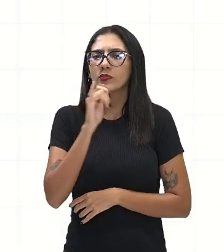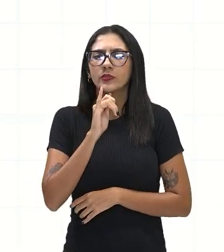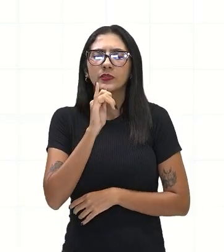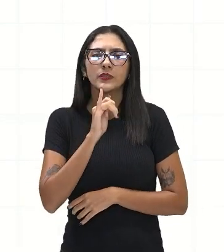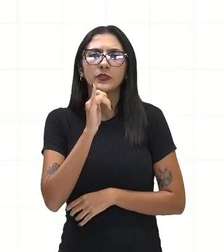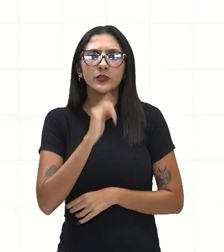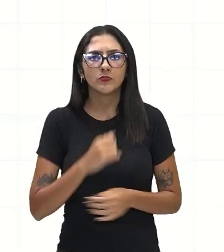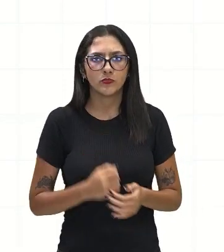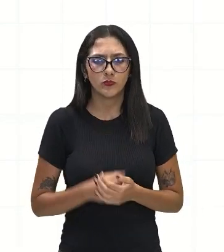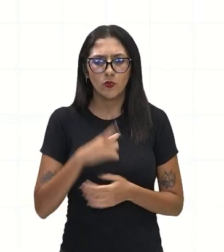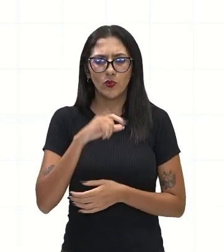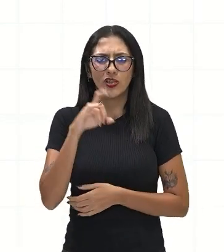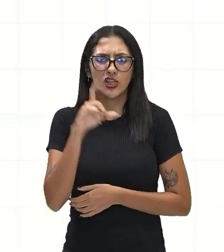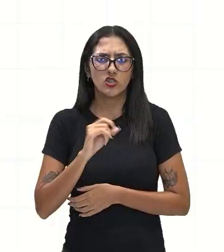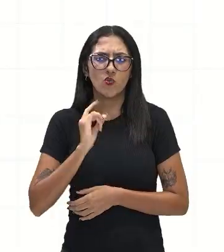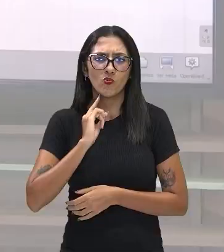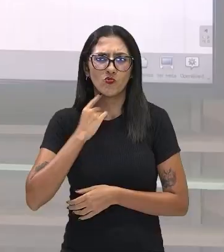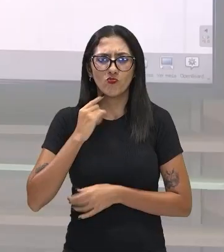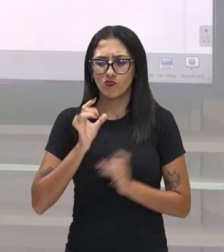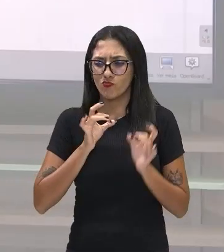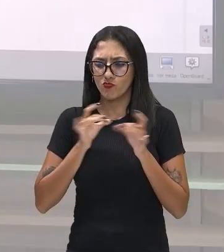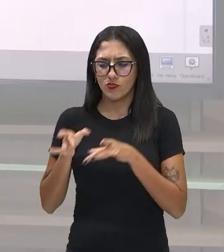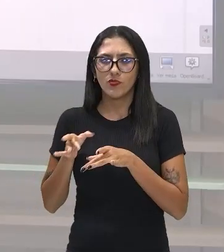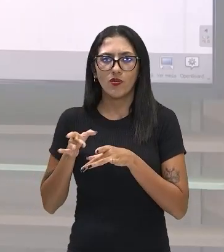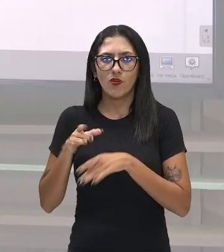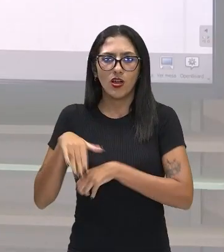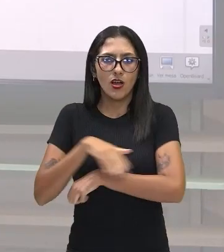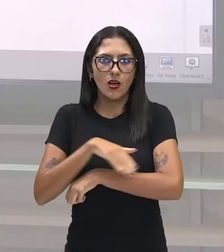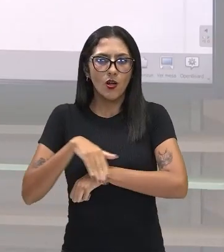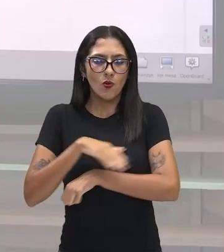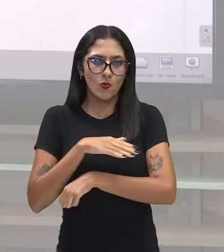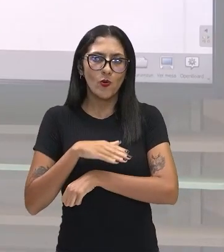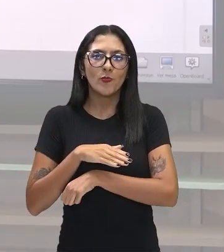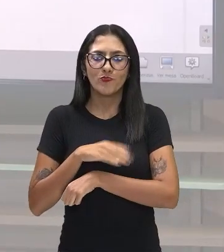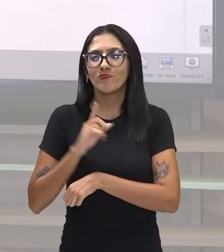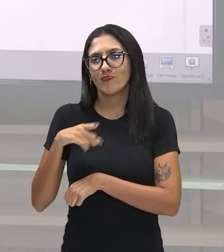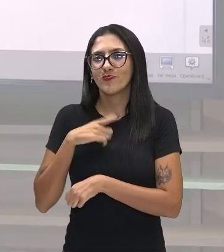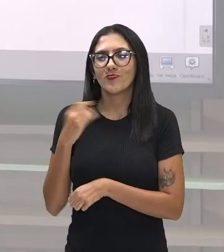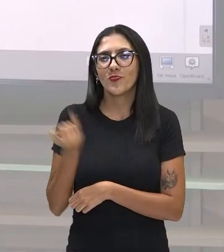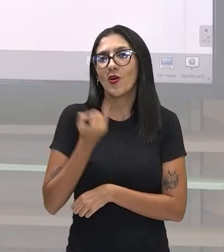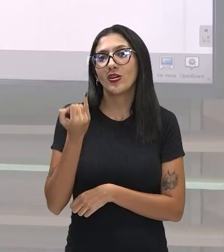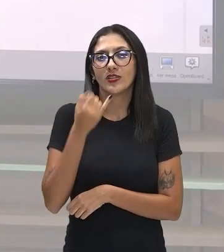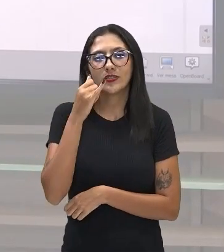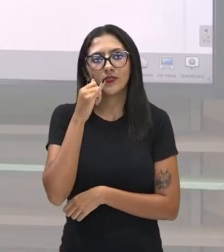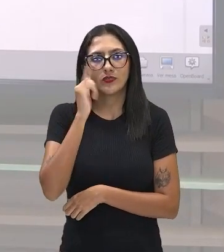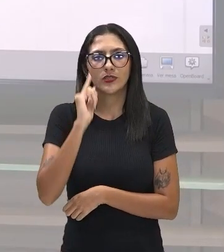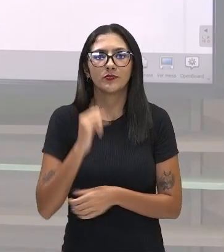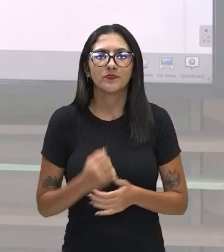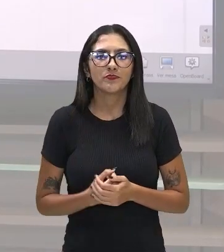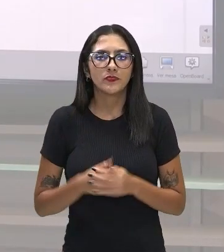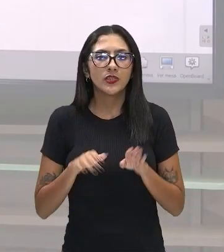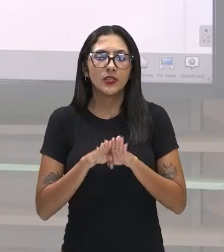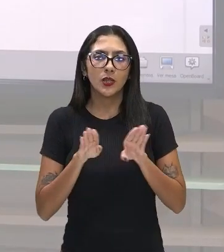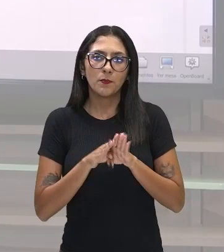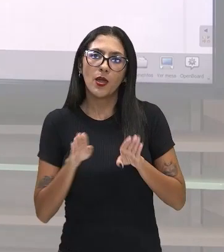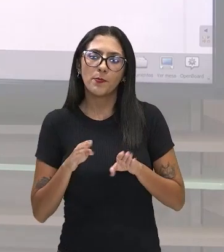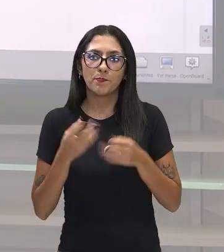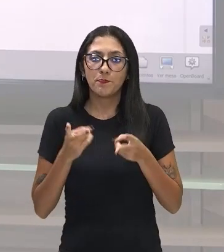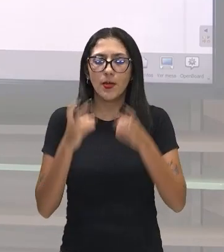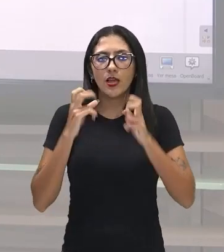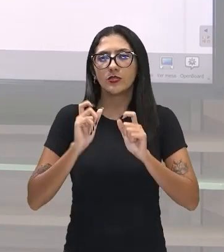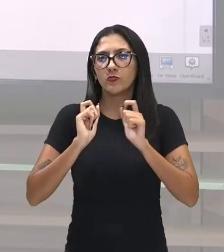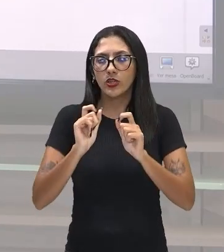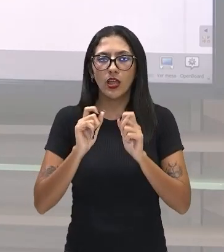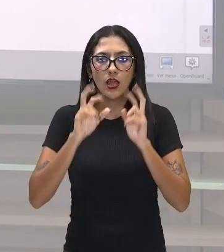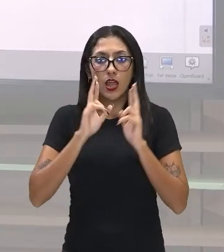jogar papel na rua. Parece tão simples, mas é importante. E, além do mais, demonstra a sua educação, o seu